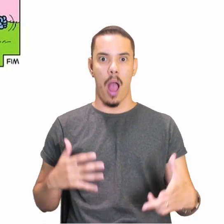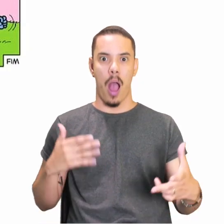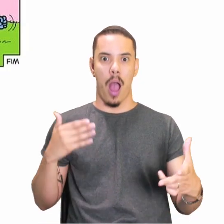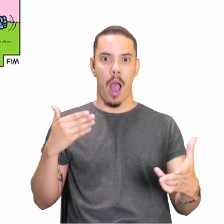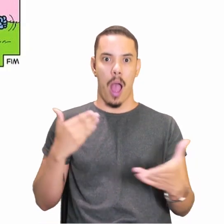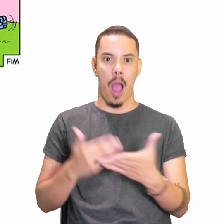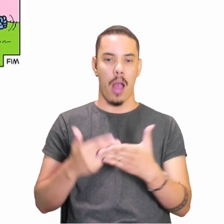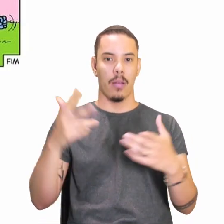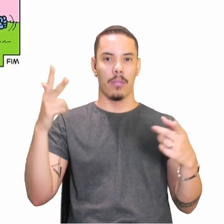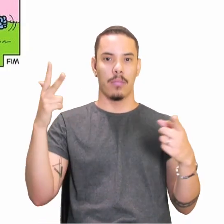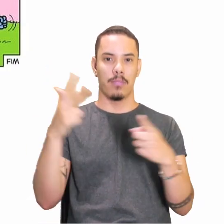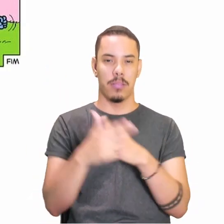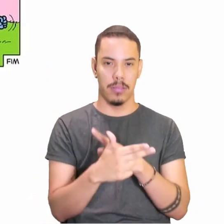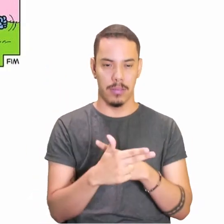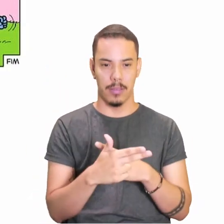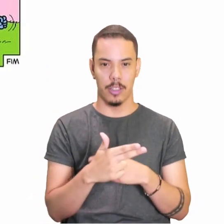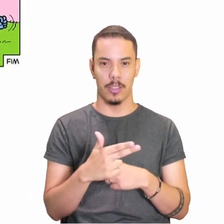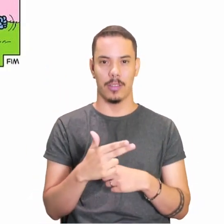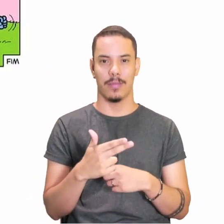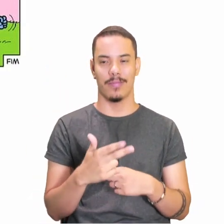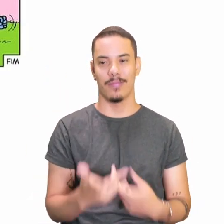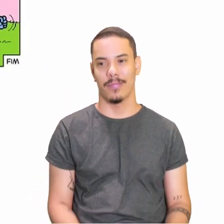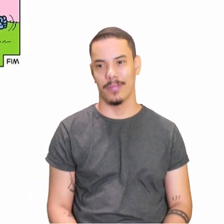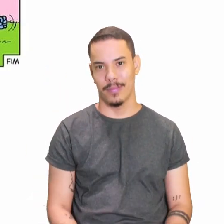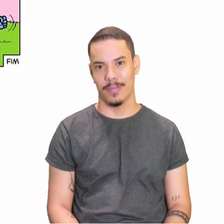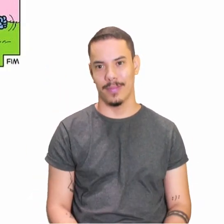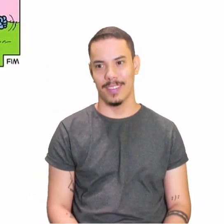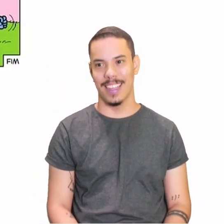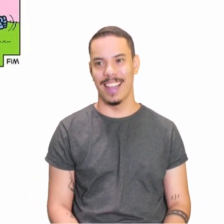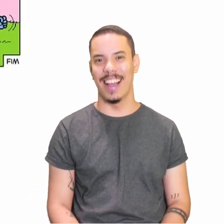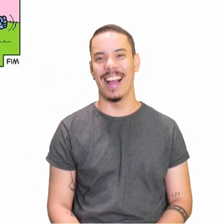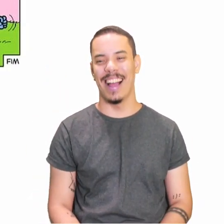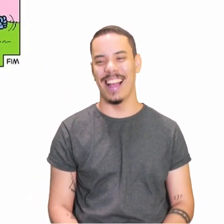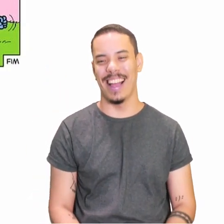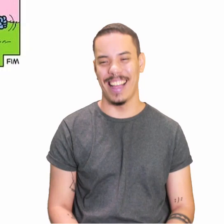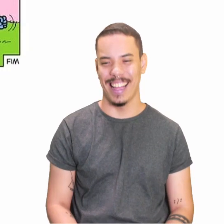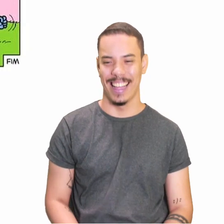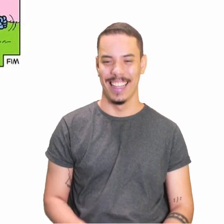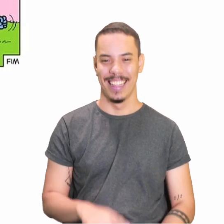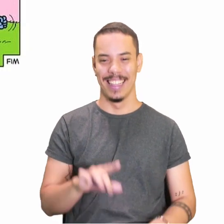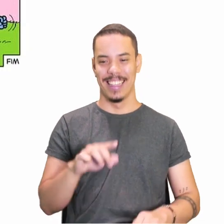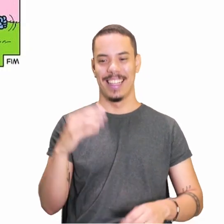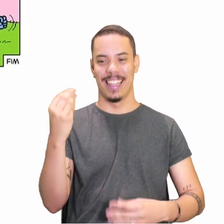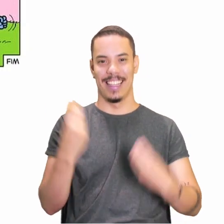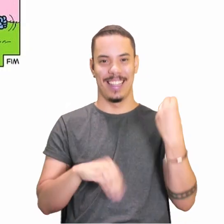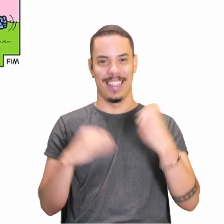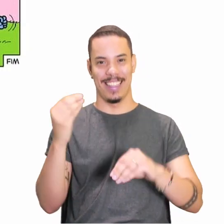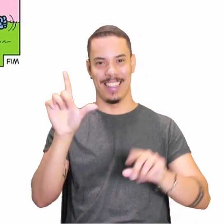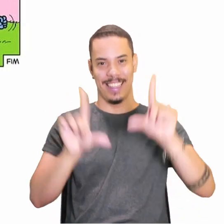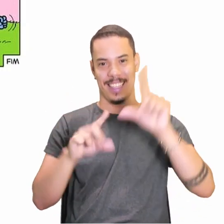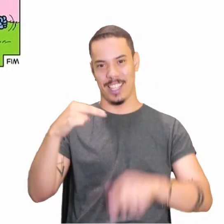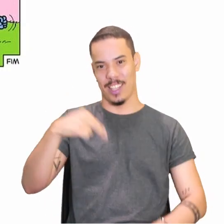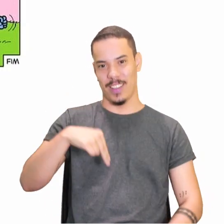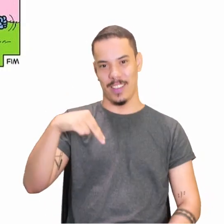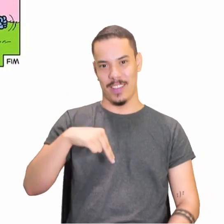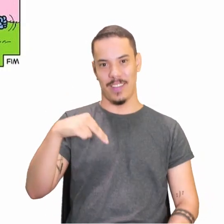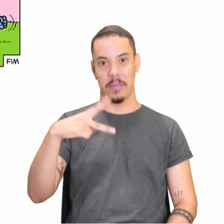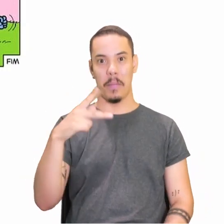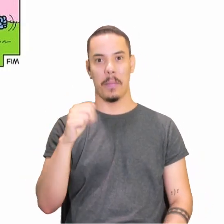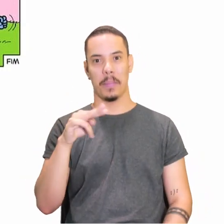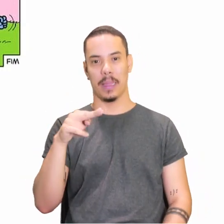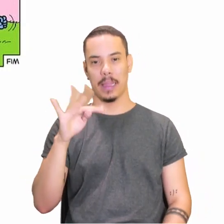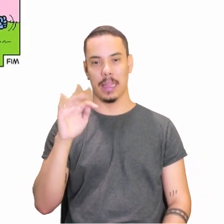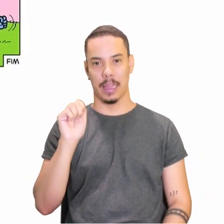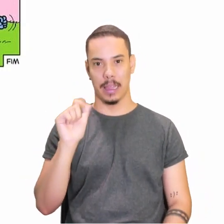clímax. Bruaca, venha cá. Tu foi logo no Pantanal, Amadinho. Tá doida lá. A cena lá